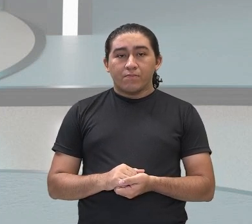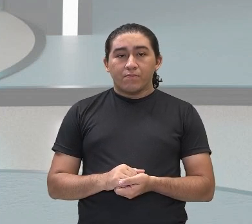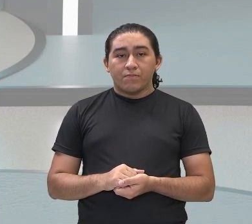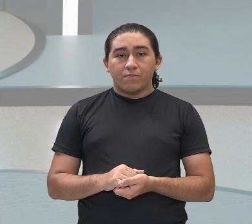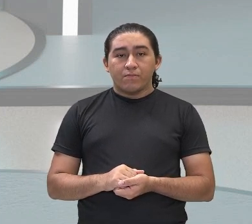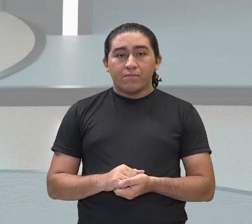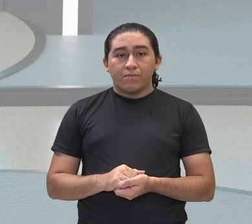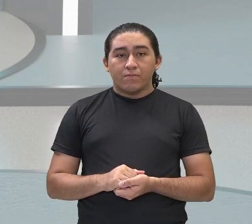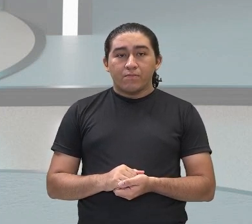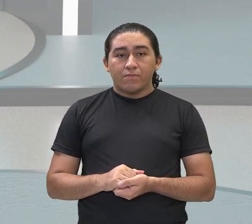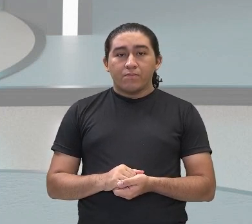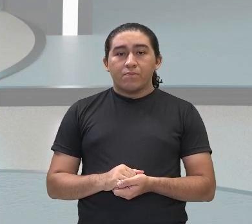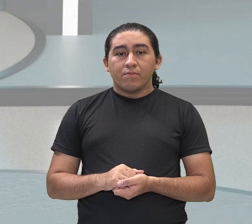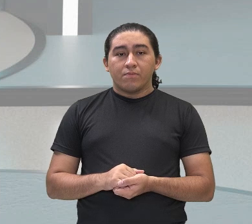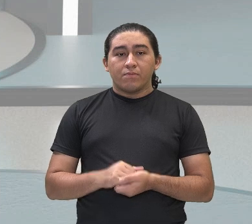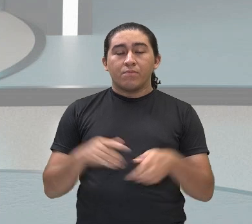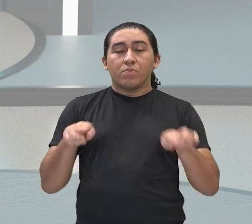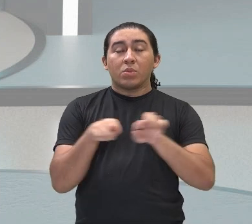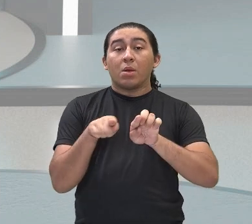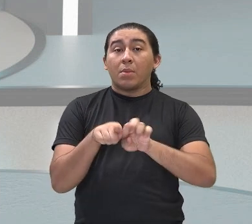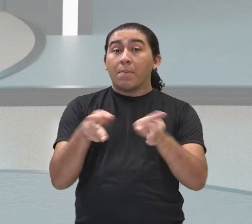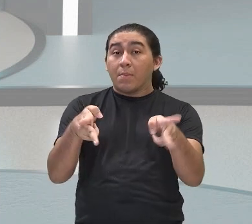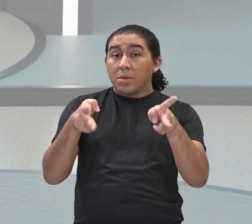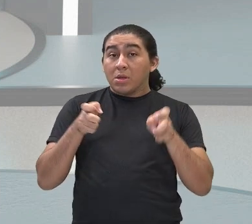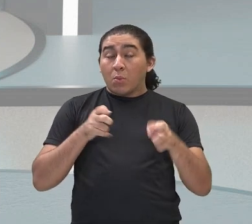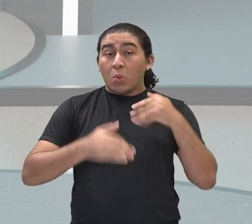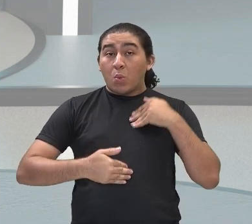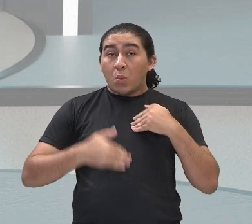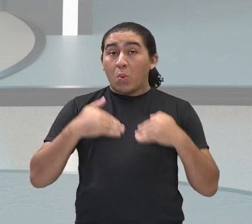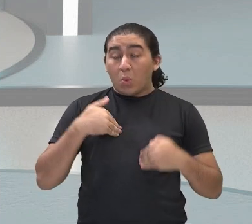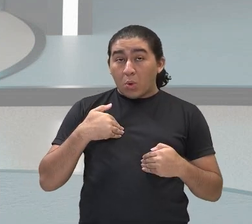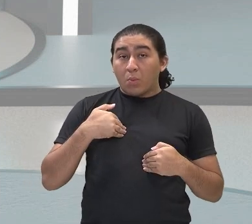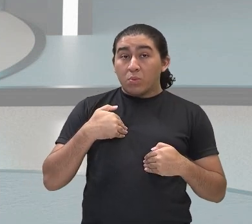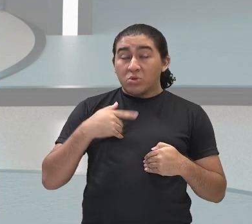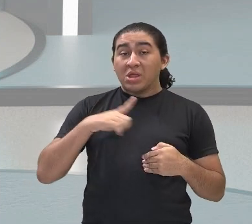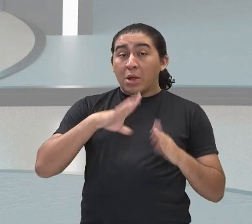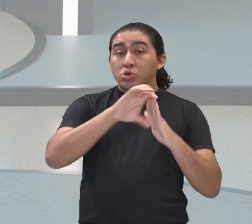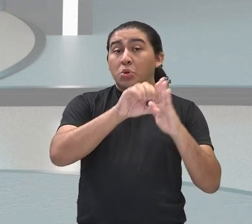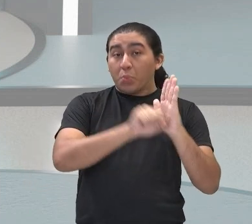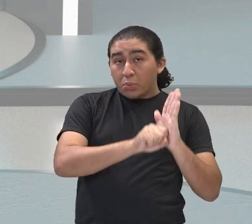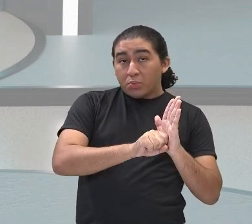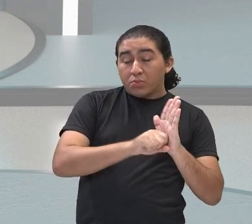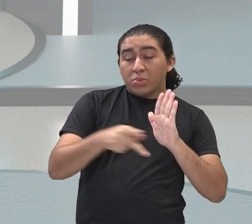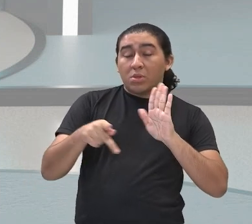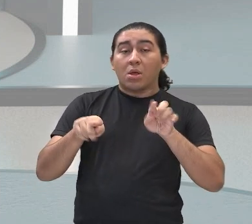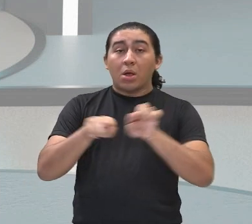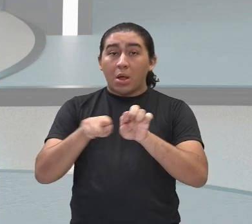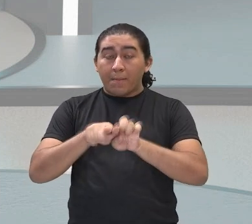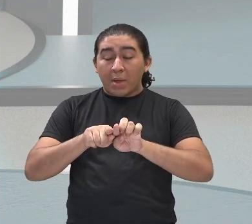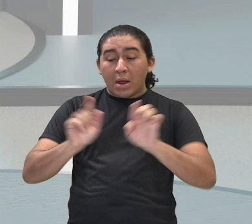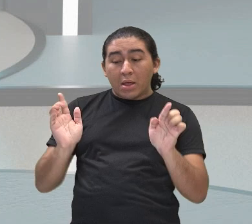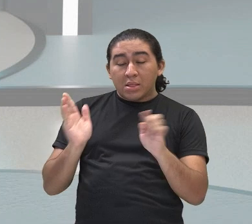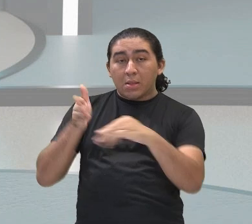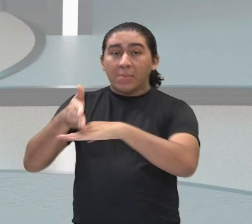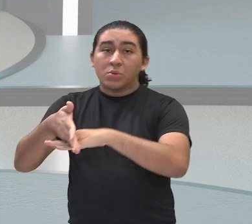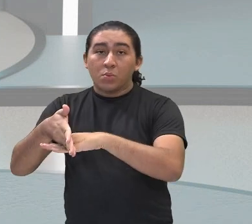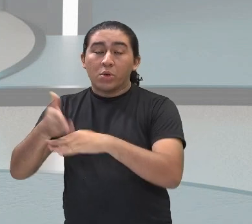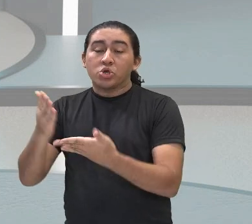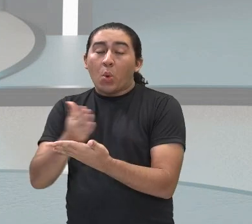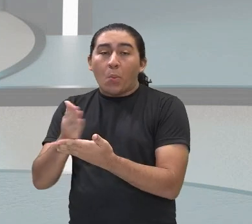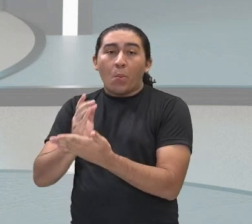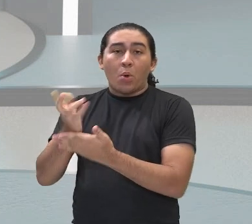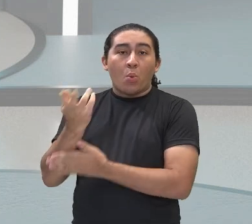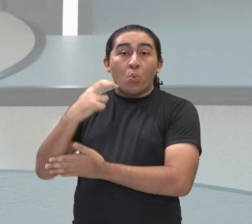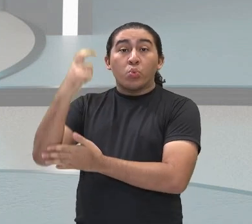que esse corpo, ele é simbólico e cultural. Então, ao longo do